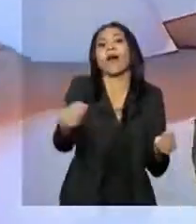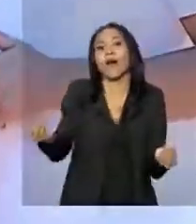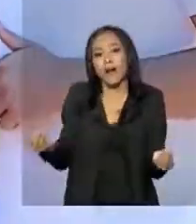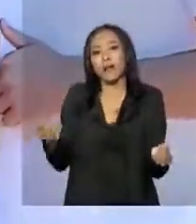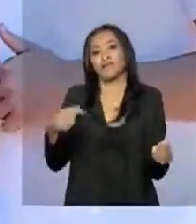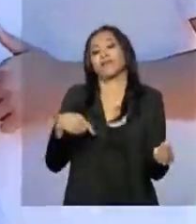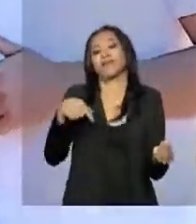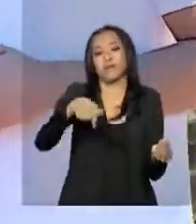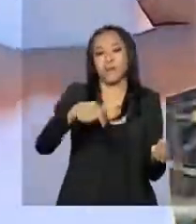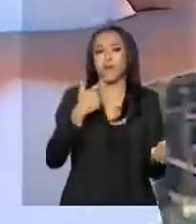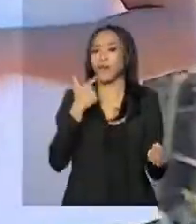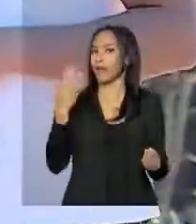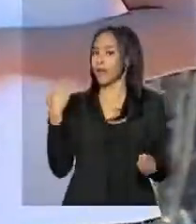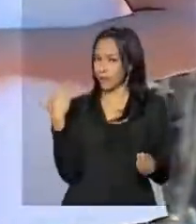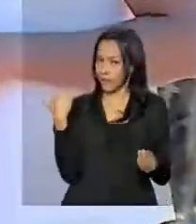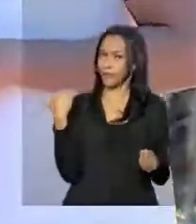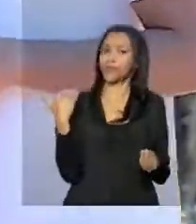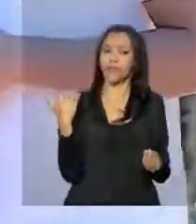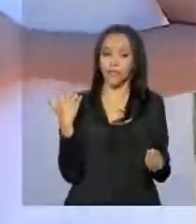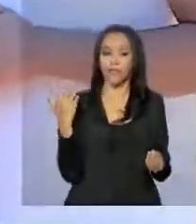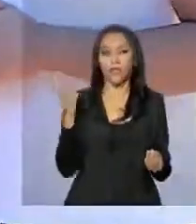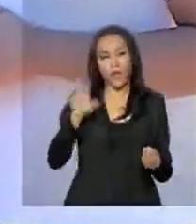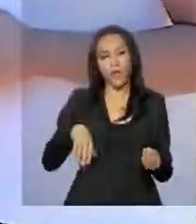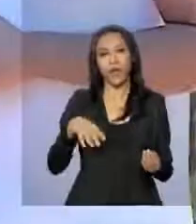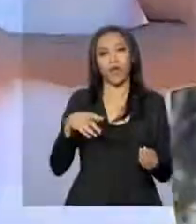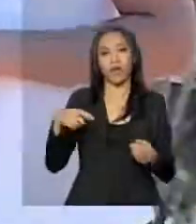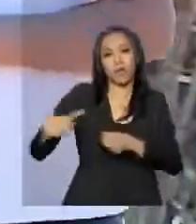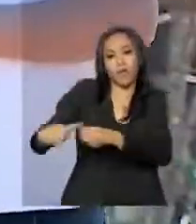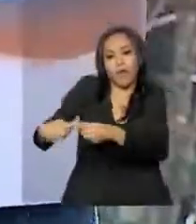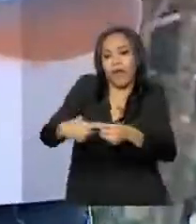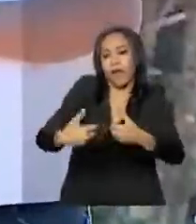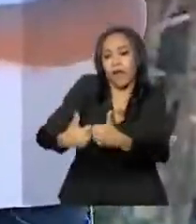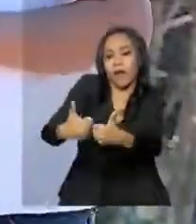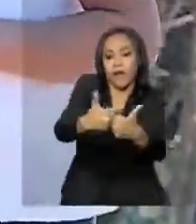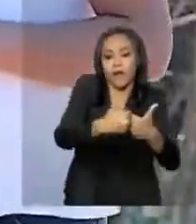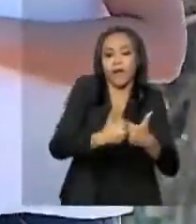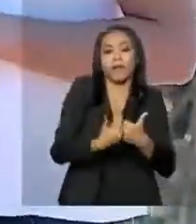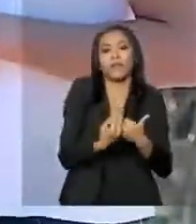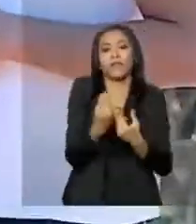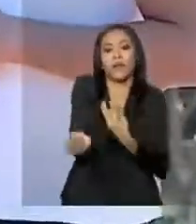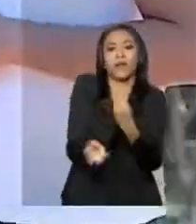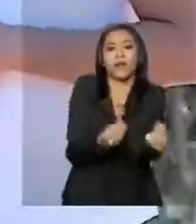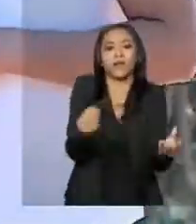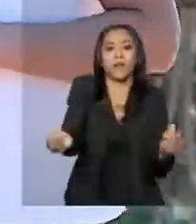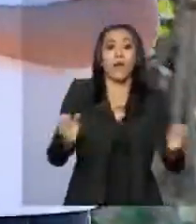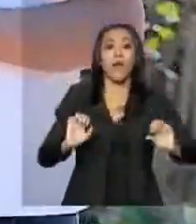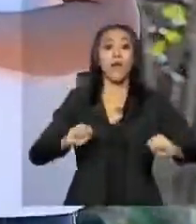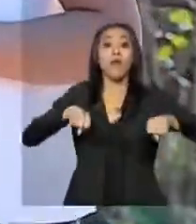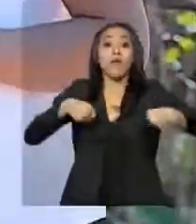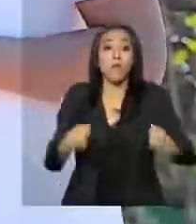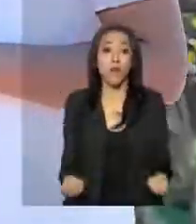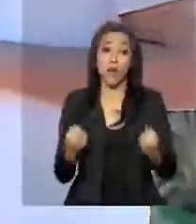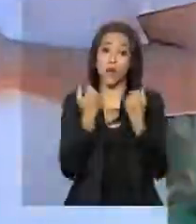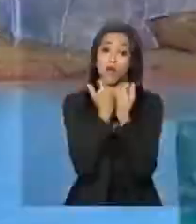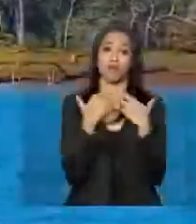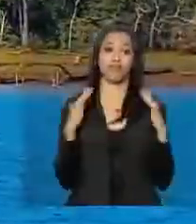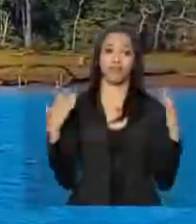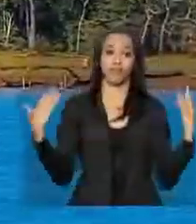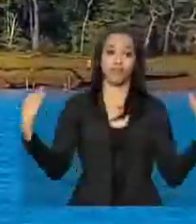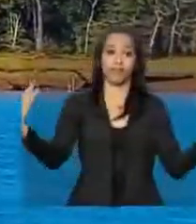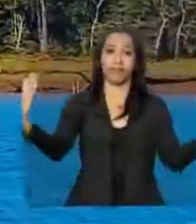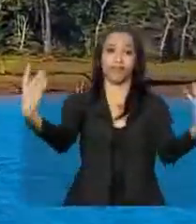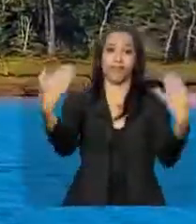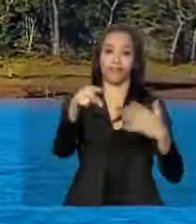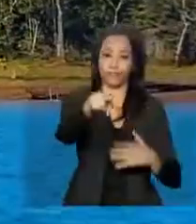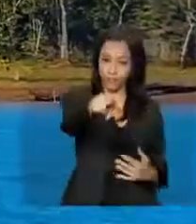recentemente agora da MOP, né, que são os municípios do oeste do Paraná, para recuperar as suas matas ciliares. Em